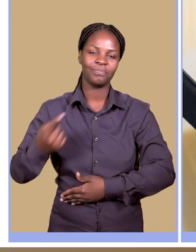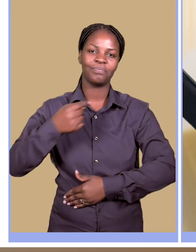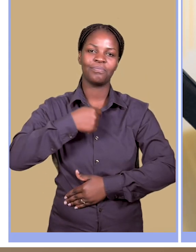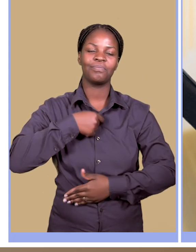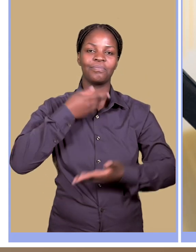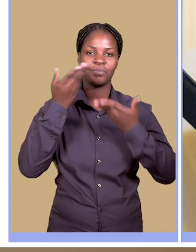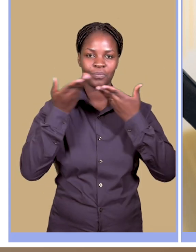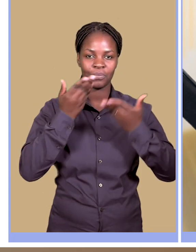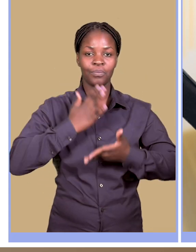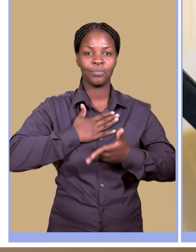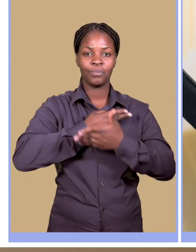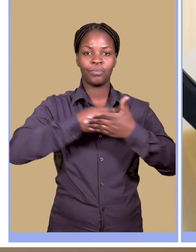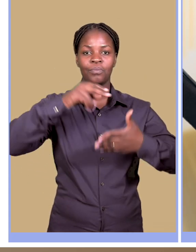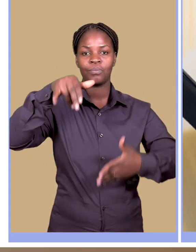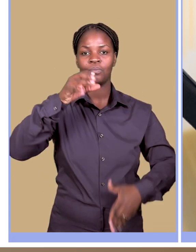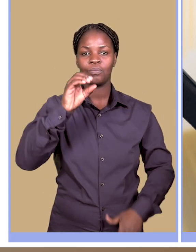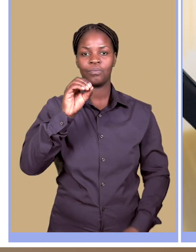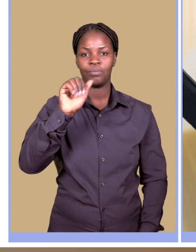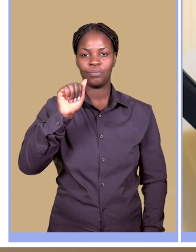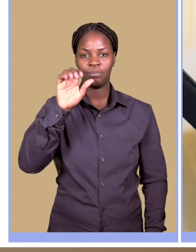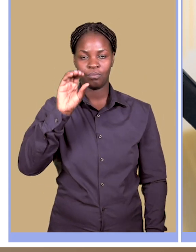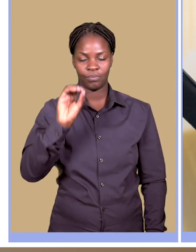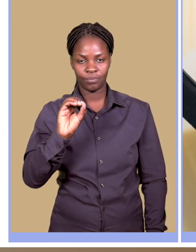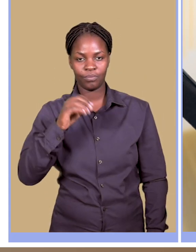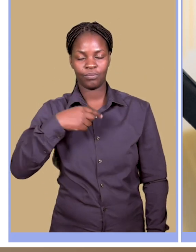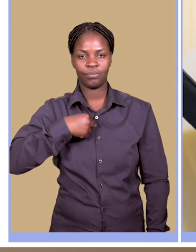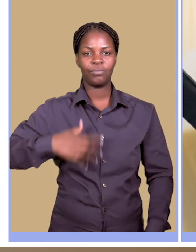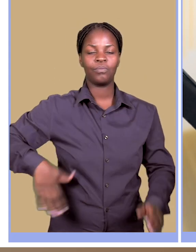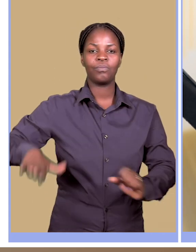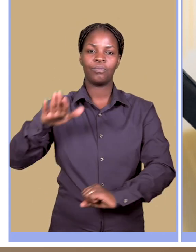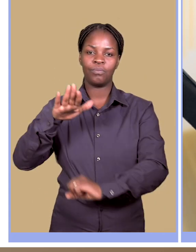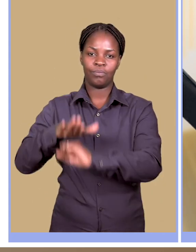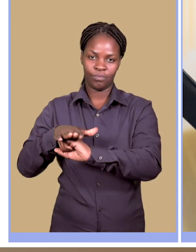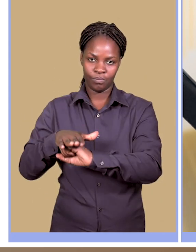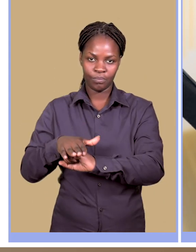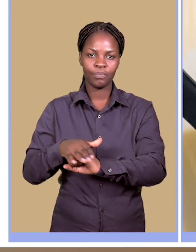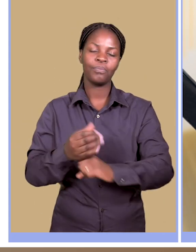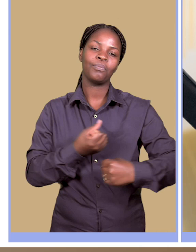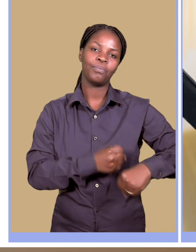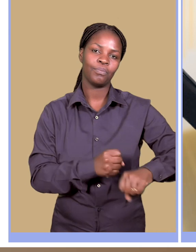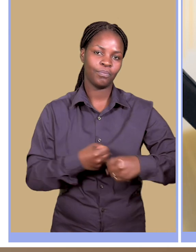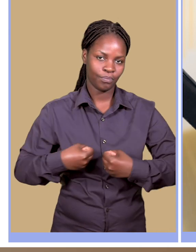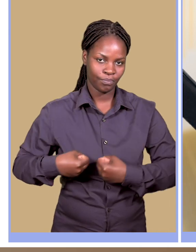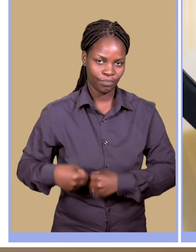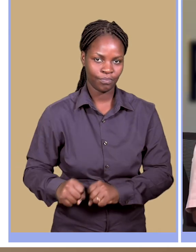desta conversa. Meu nome é João Vembane, como disse, e sou ativista pela inclusão da pessoa com deficiência.